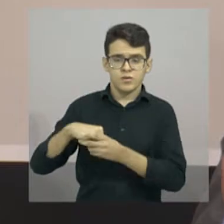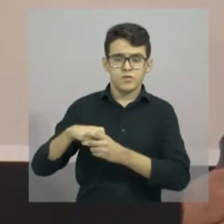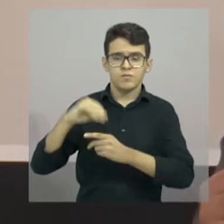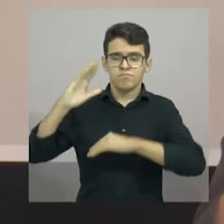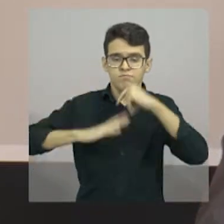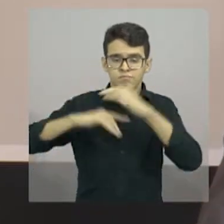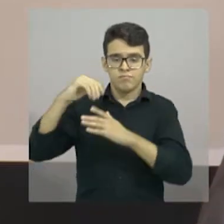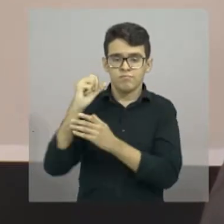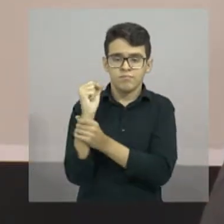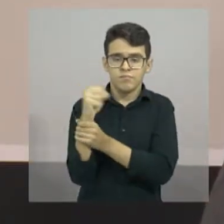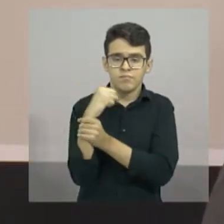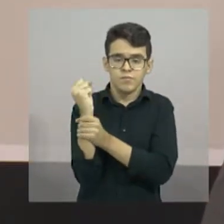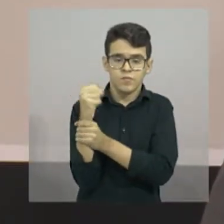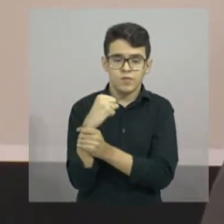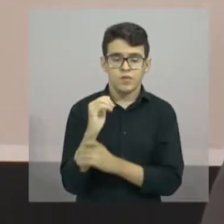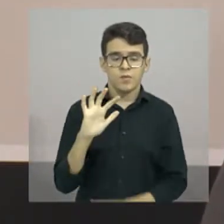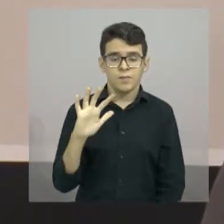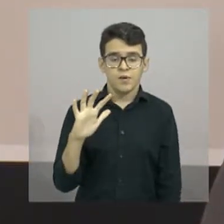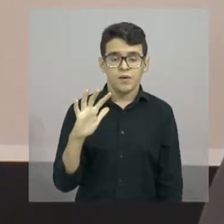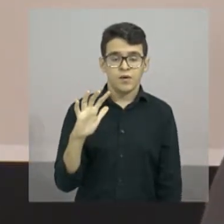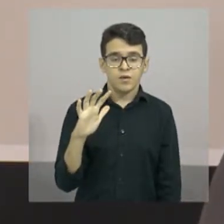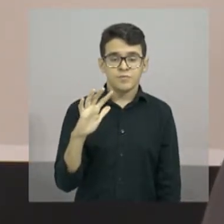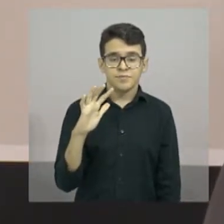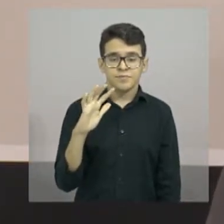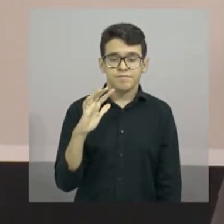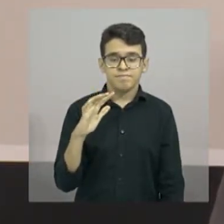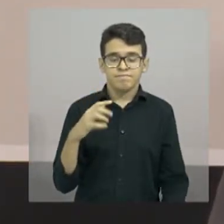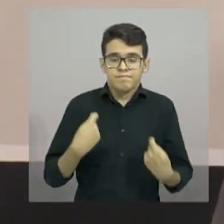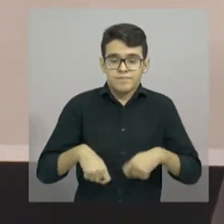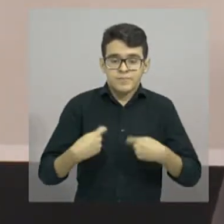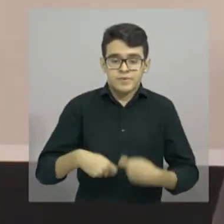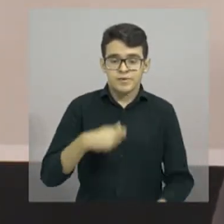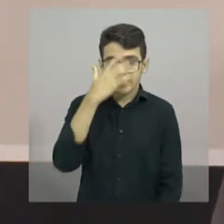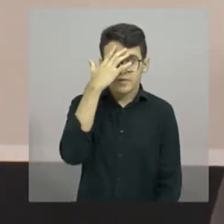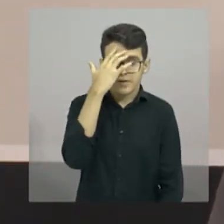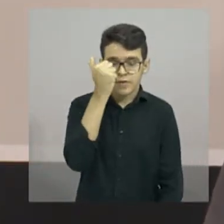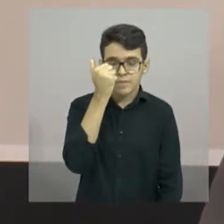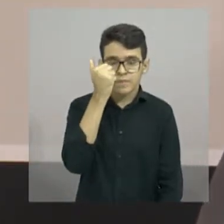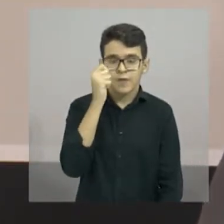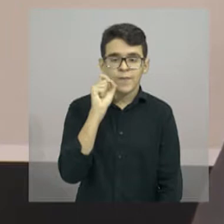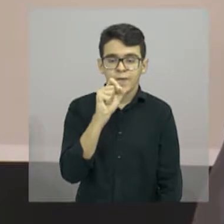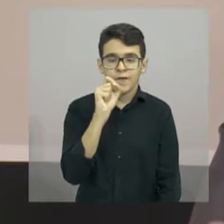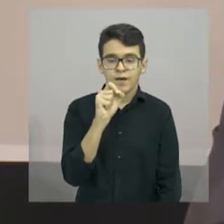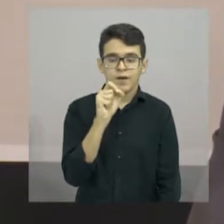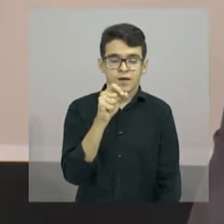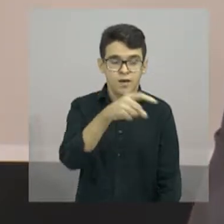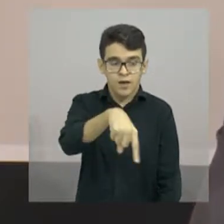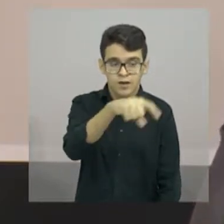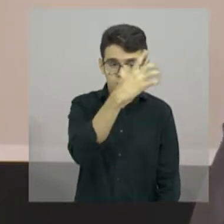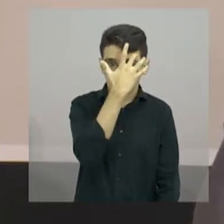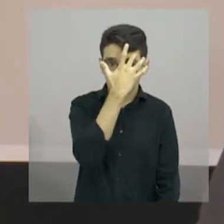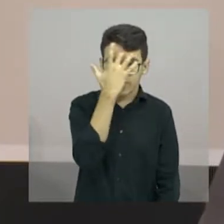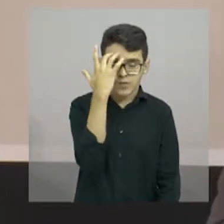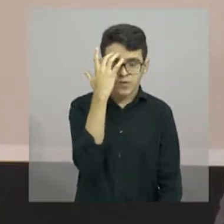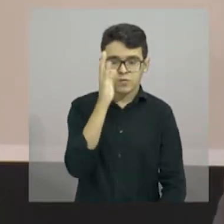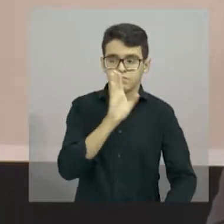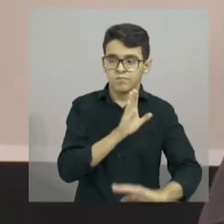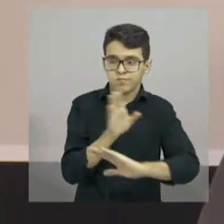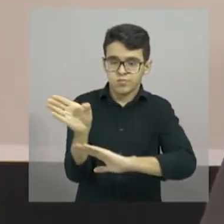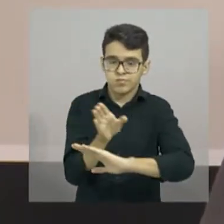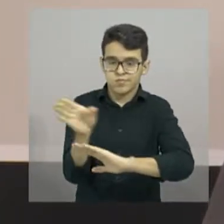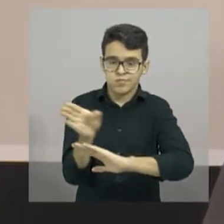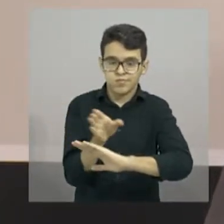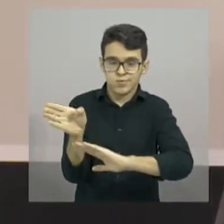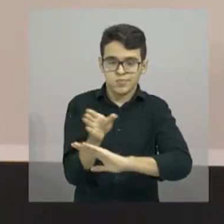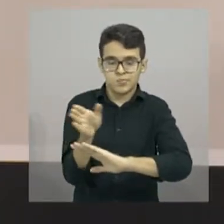dificuldade é o quê? É a gente entender que isso é importante e orientar os profissionais, principalmente os médicos